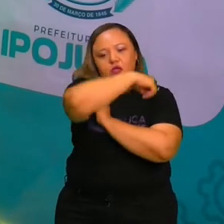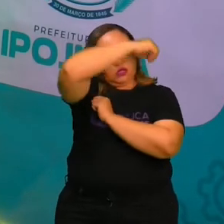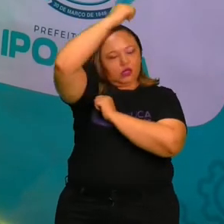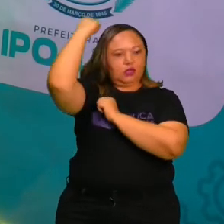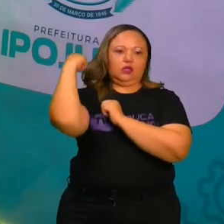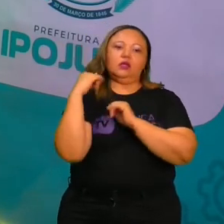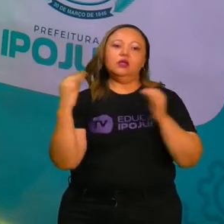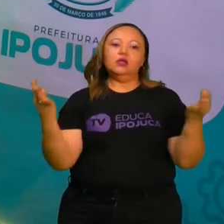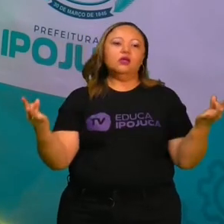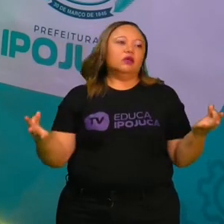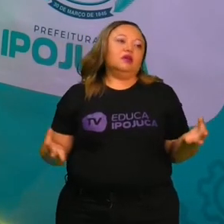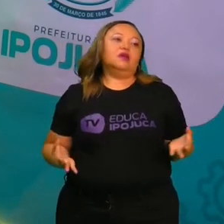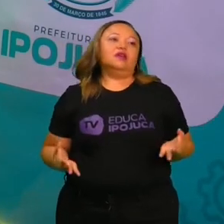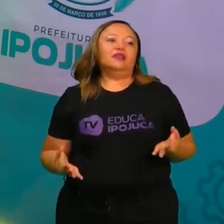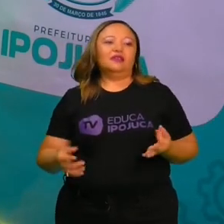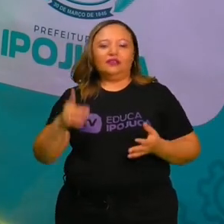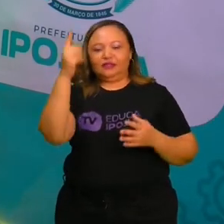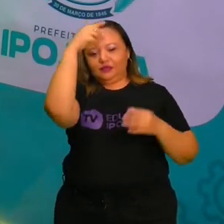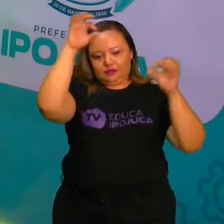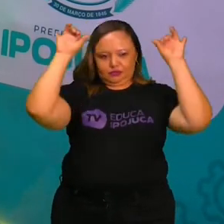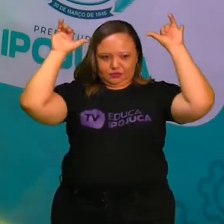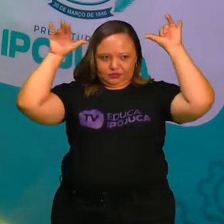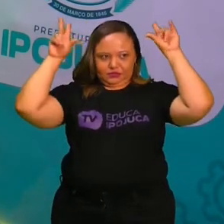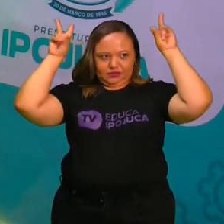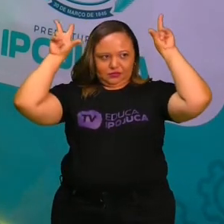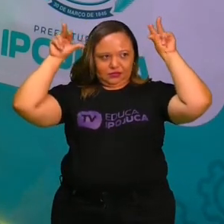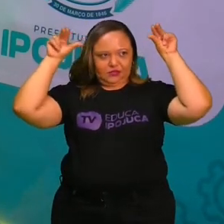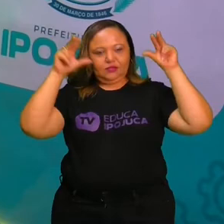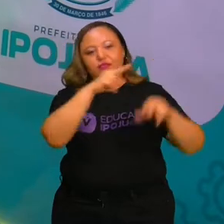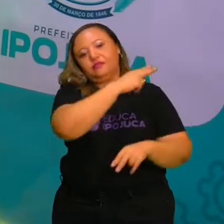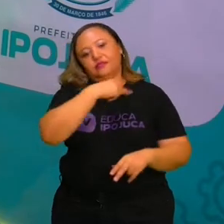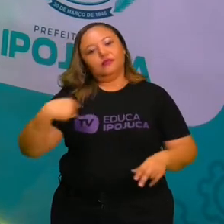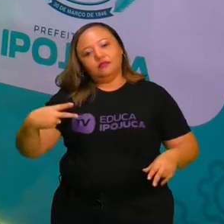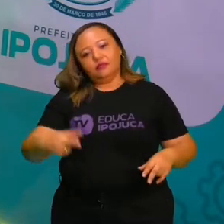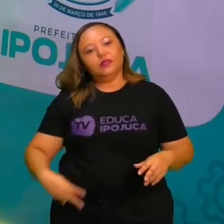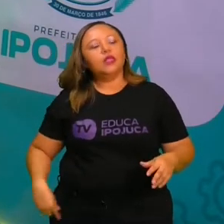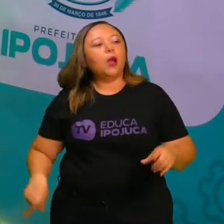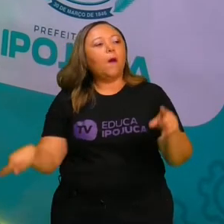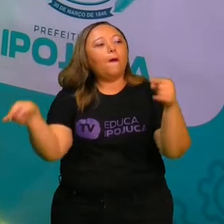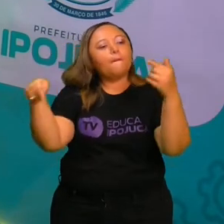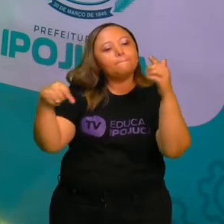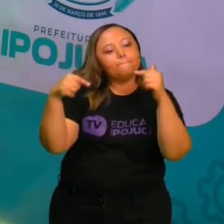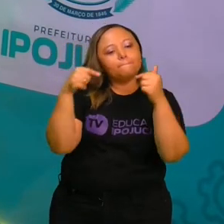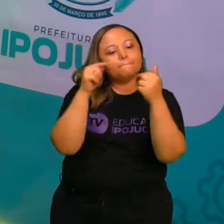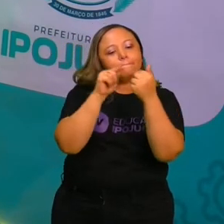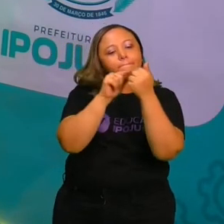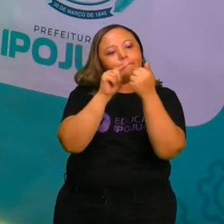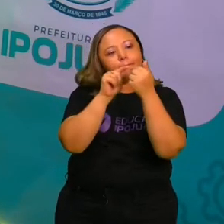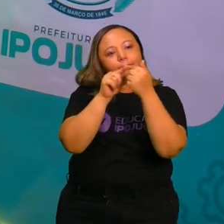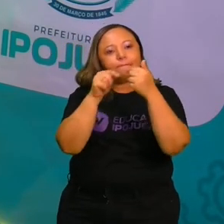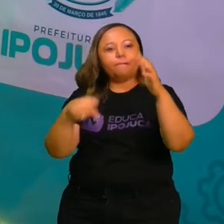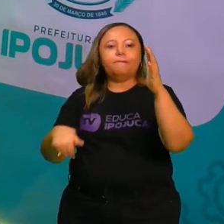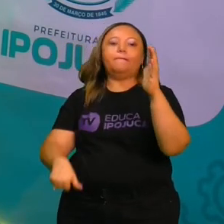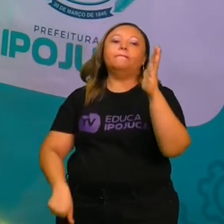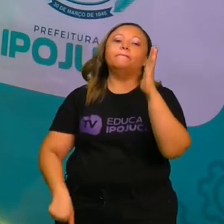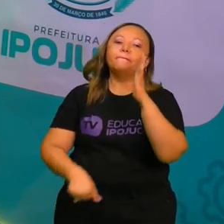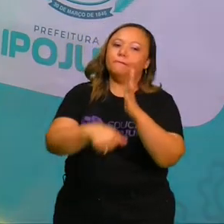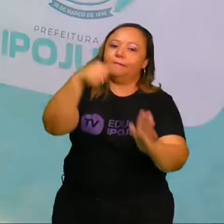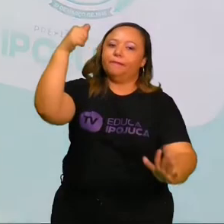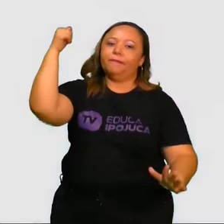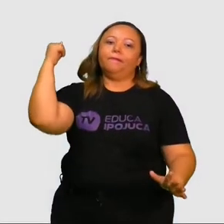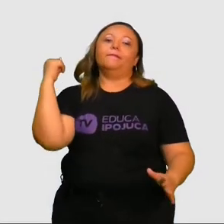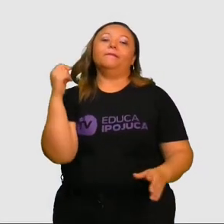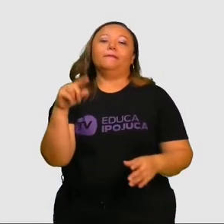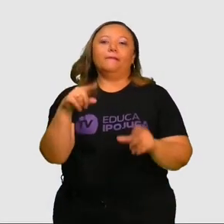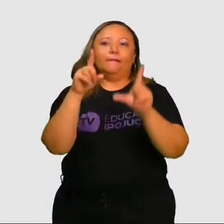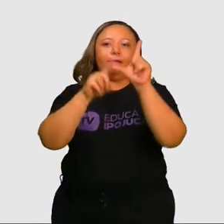e zebra. Veja a sequência, a primeira letrinha que aparece A, B, C, D, E, F, G, H,